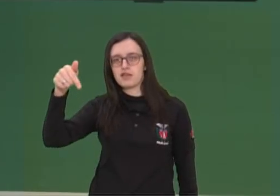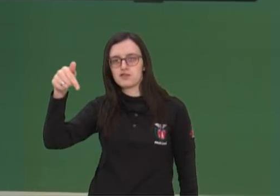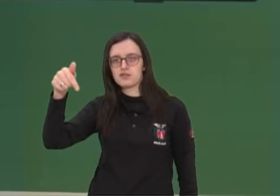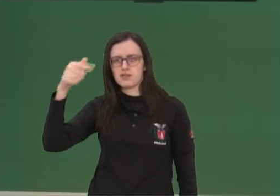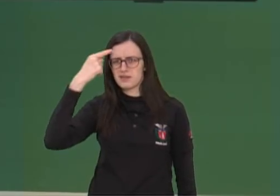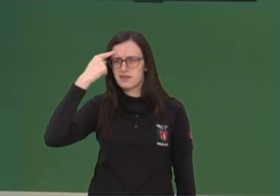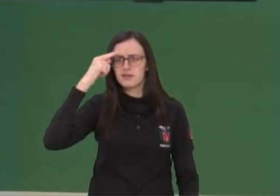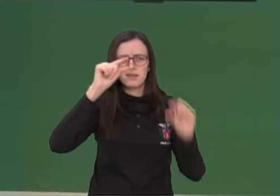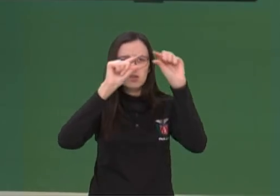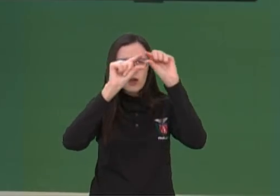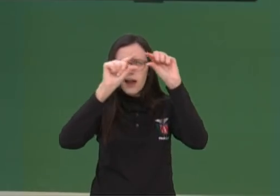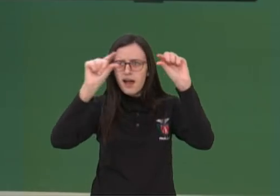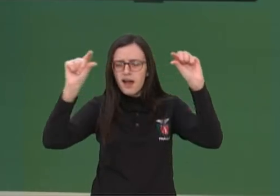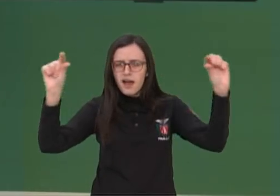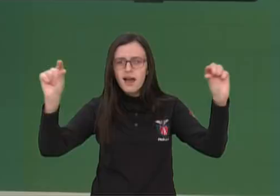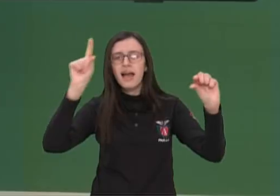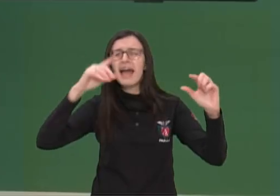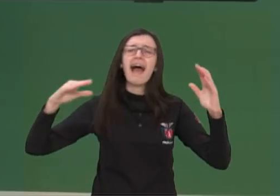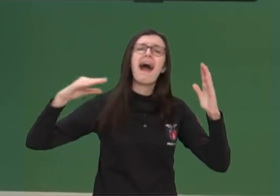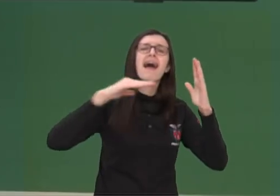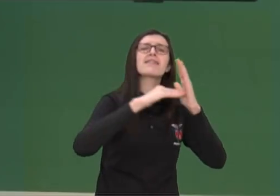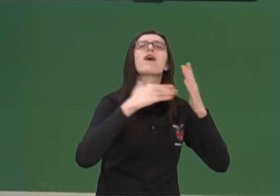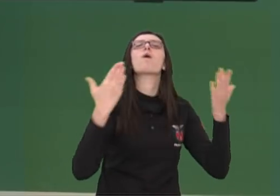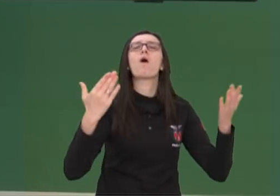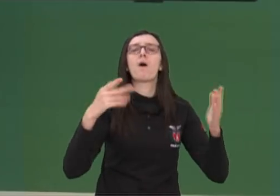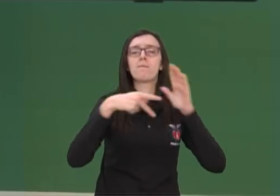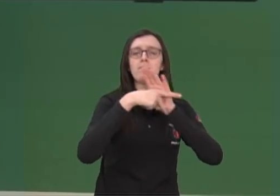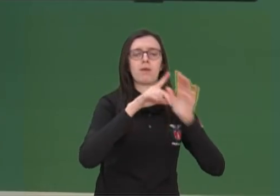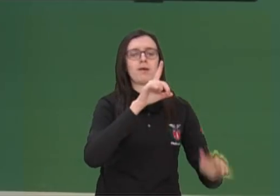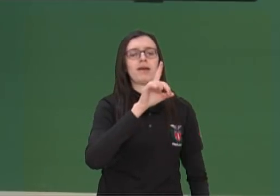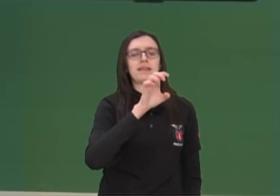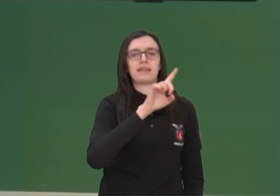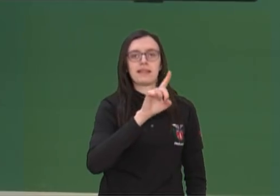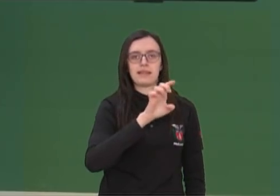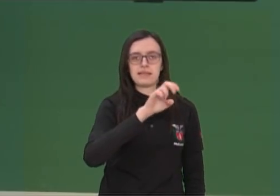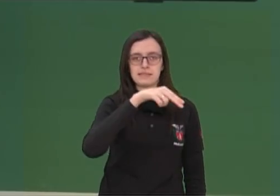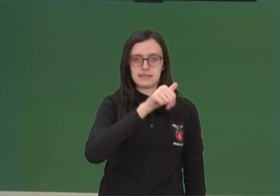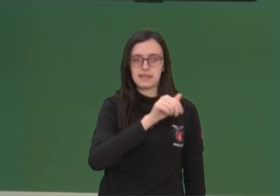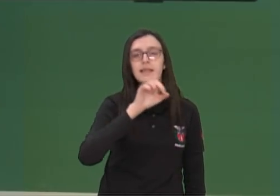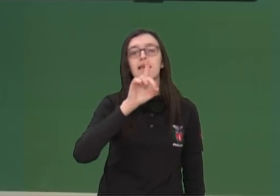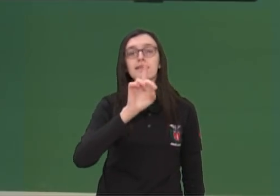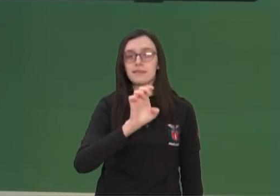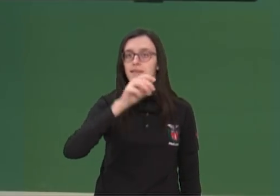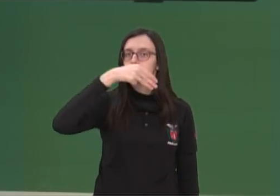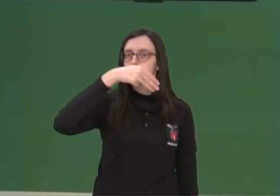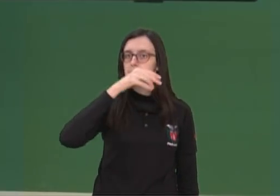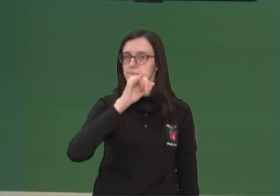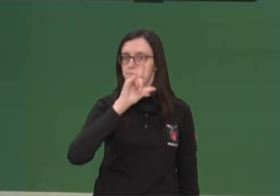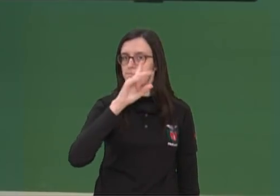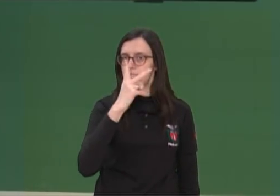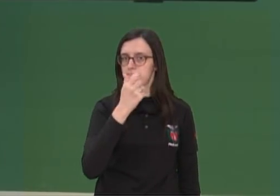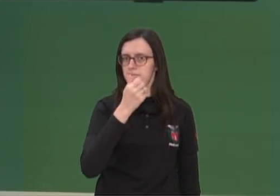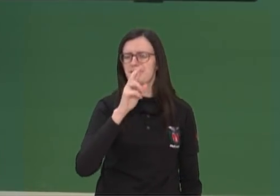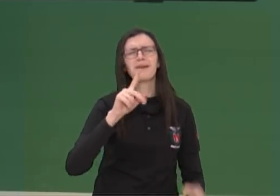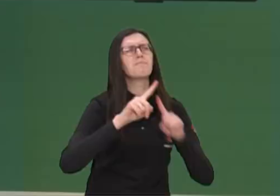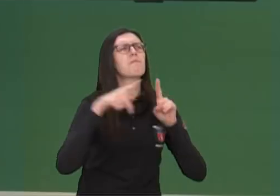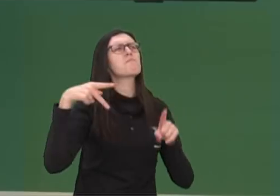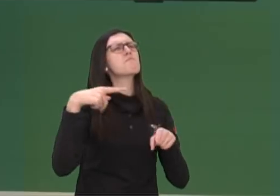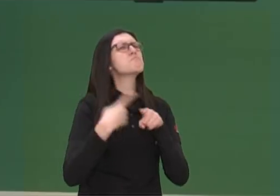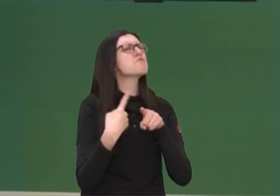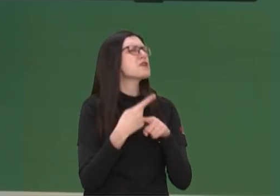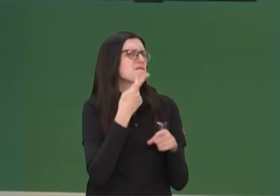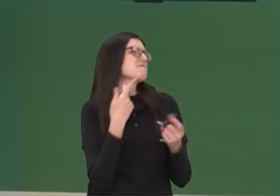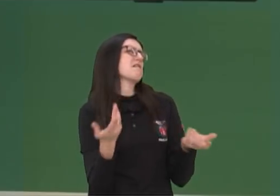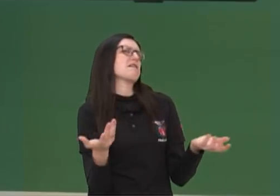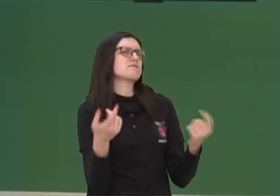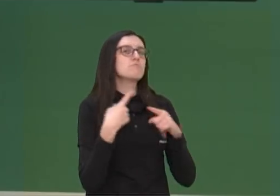23.457. Então, ele chega até a dezena de milhar. Muito bem, mas professora, por que a senhora está falando isso? Para